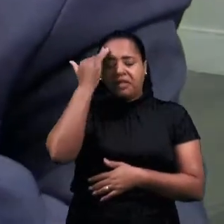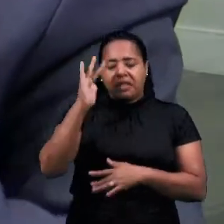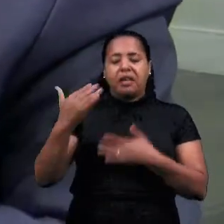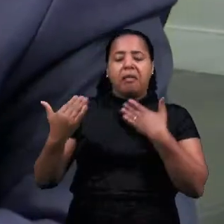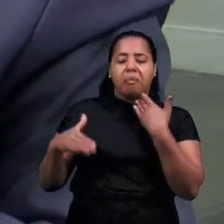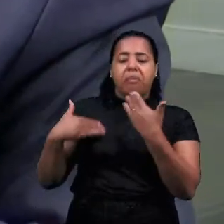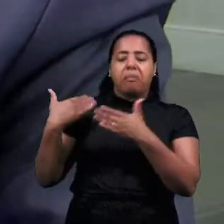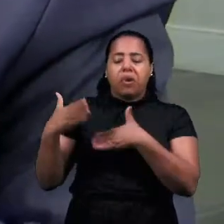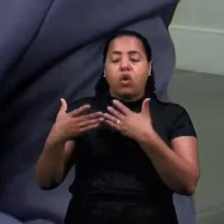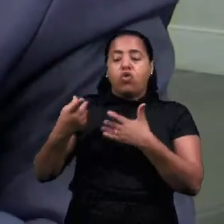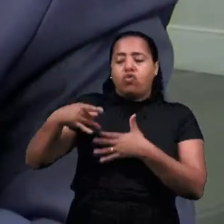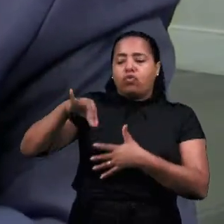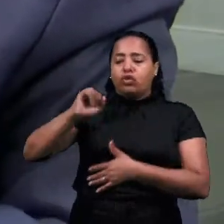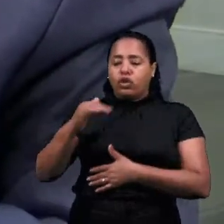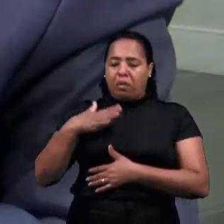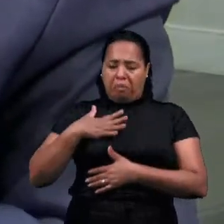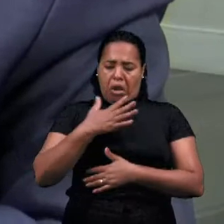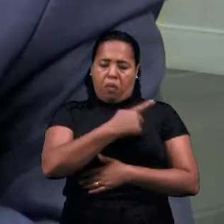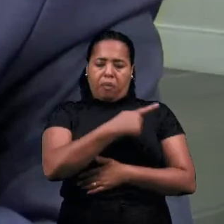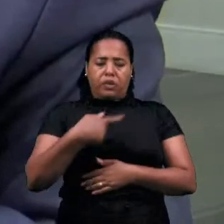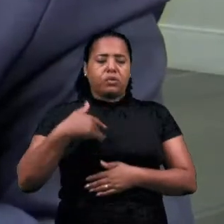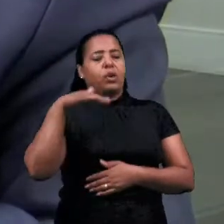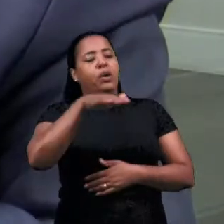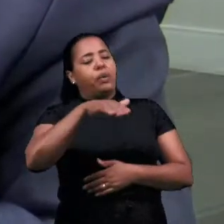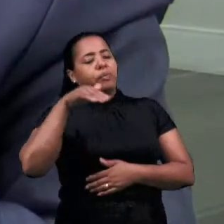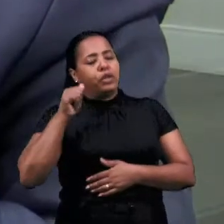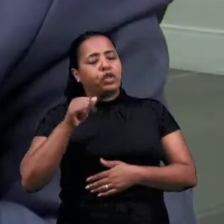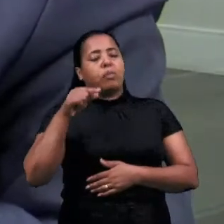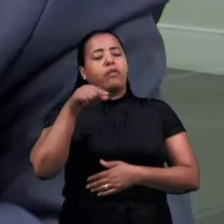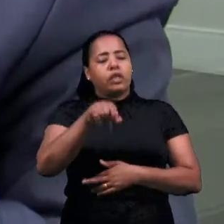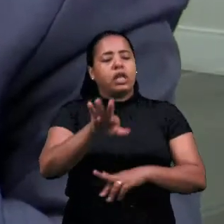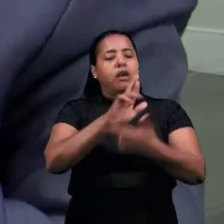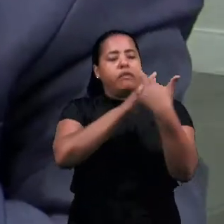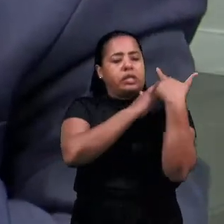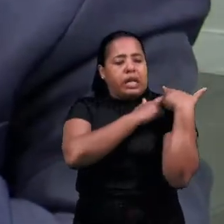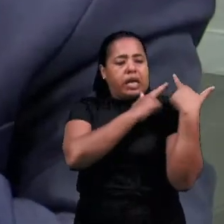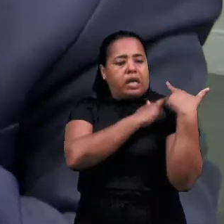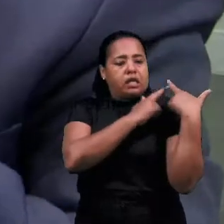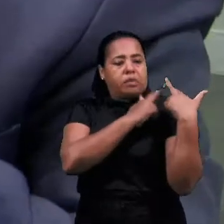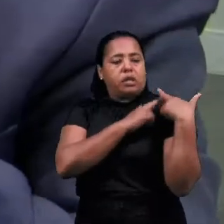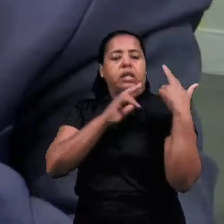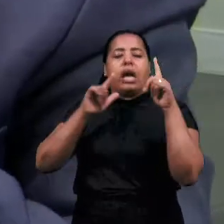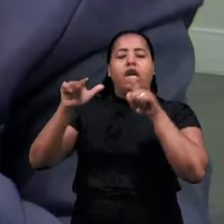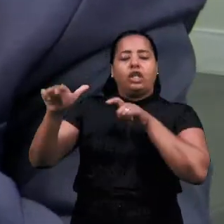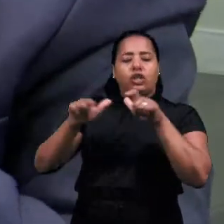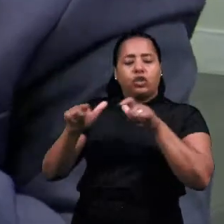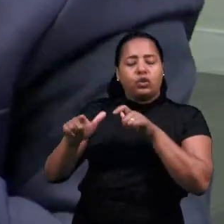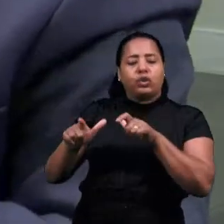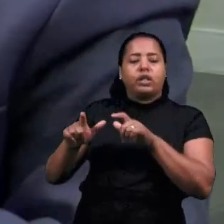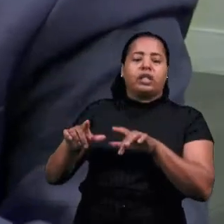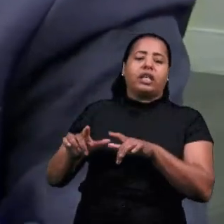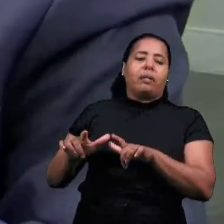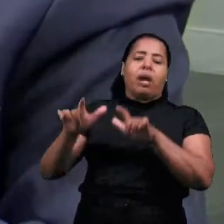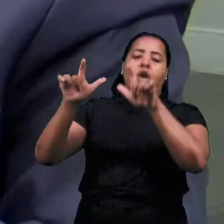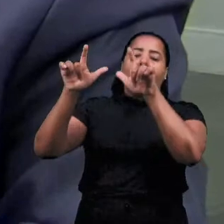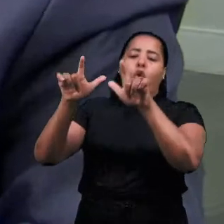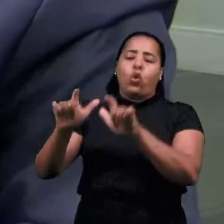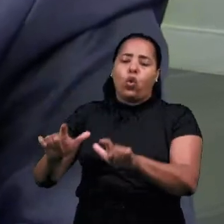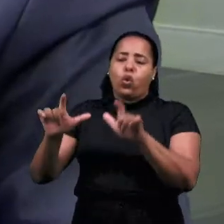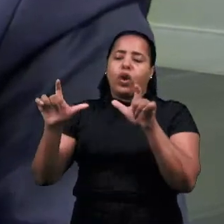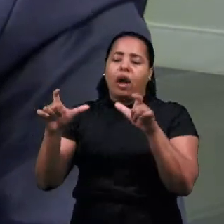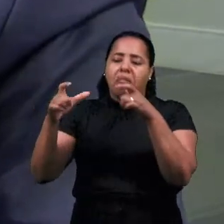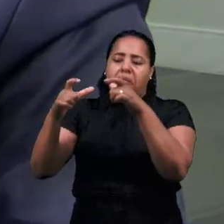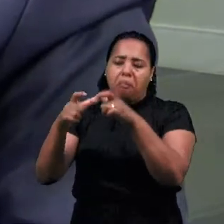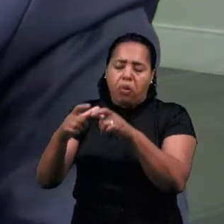meu pastor me chamou e disse assim: você vai assumir um trabalho, era ainda um pontinho de pregação no bairro